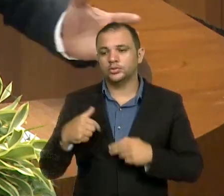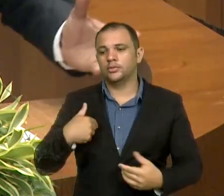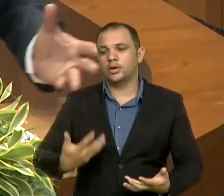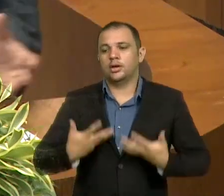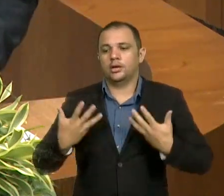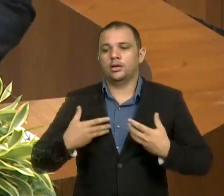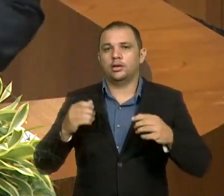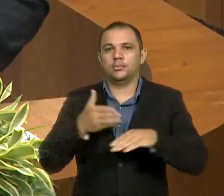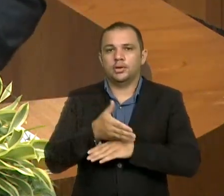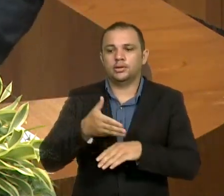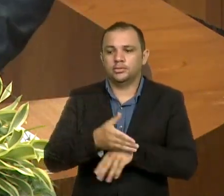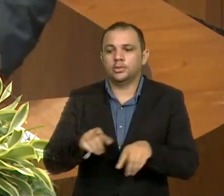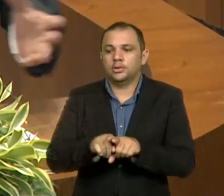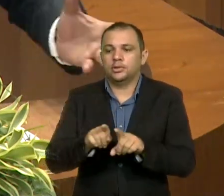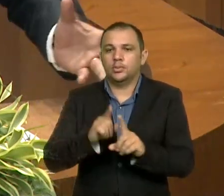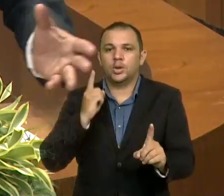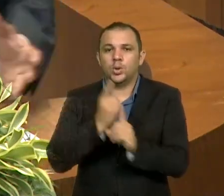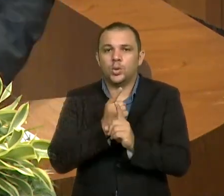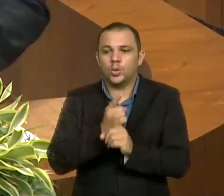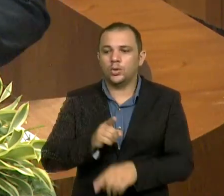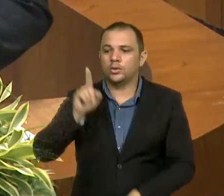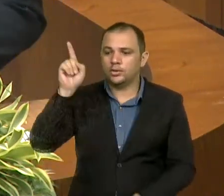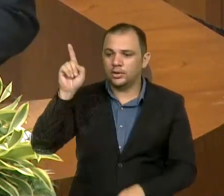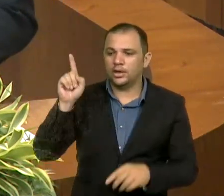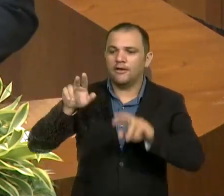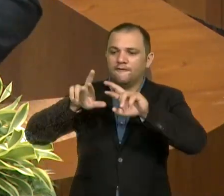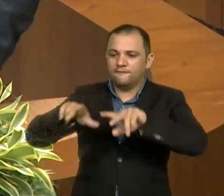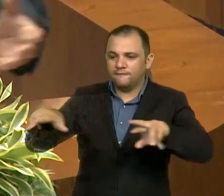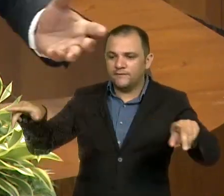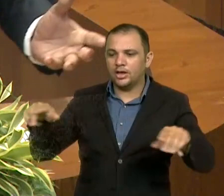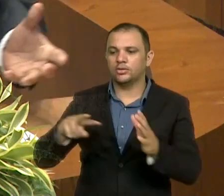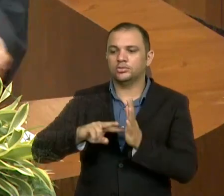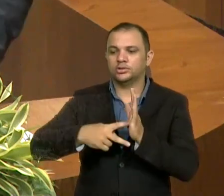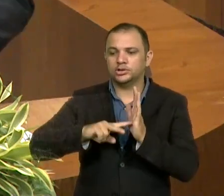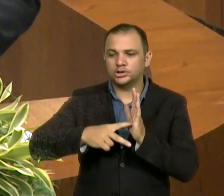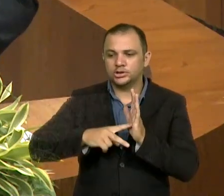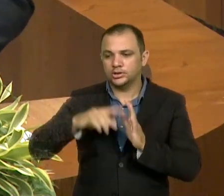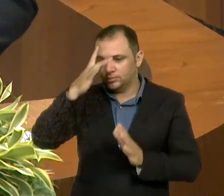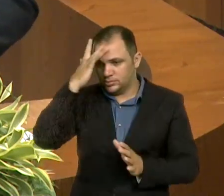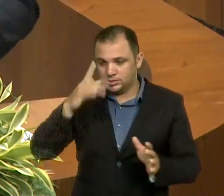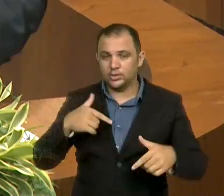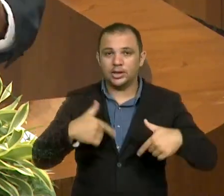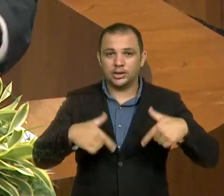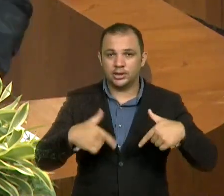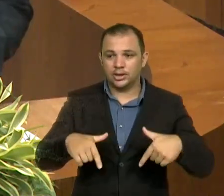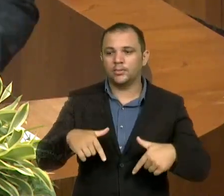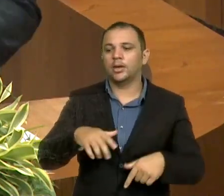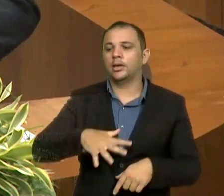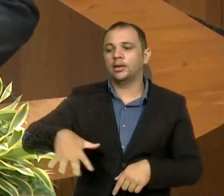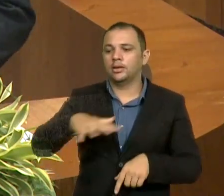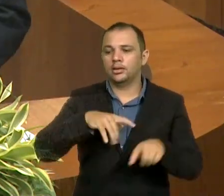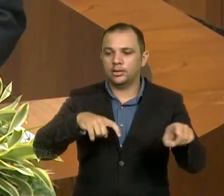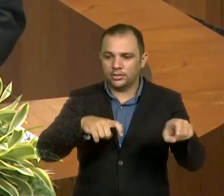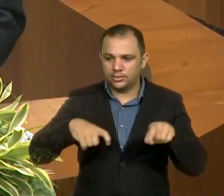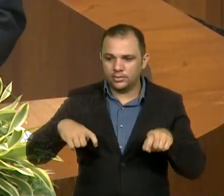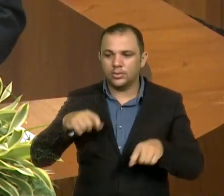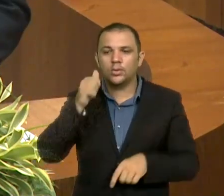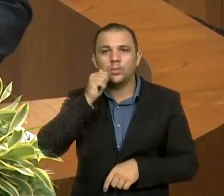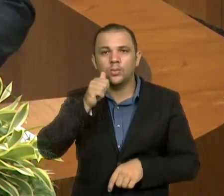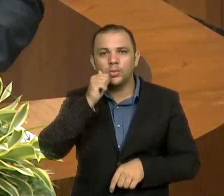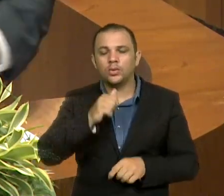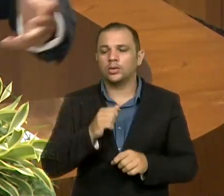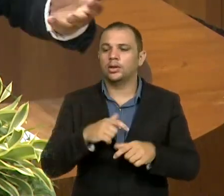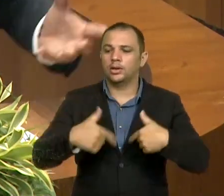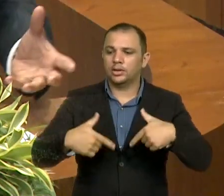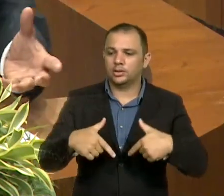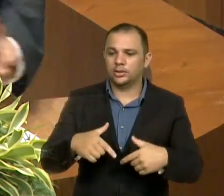participar e encontrar lá vários sindicatos trabalhadores rurais, várias mulheres quebradeiras de coco